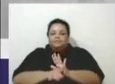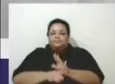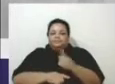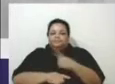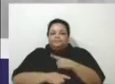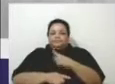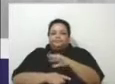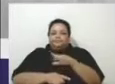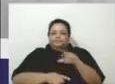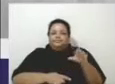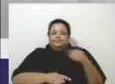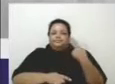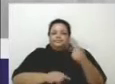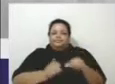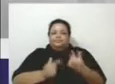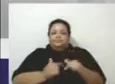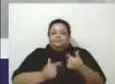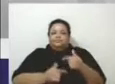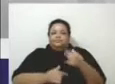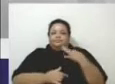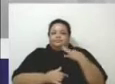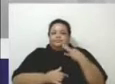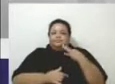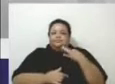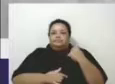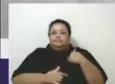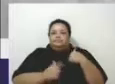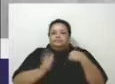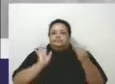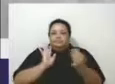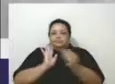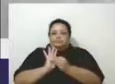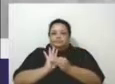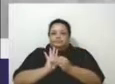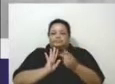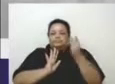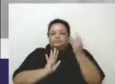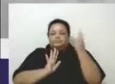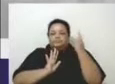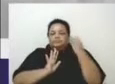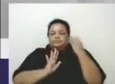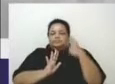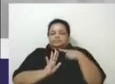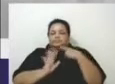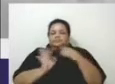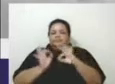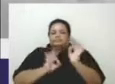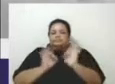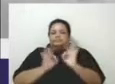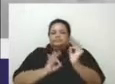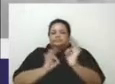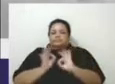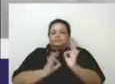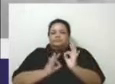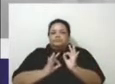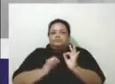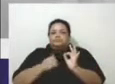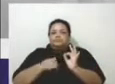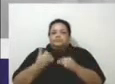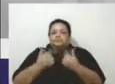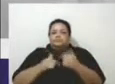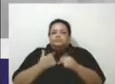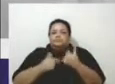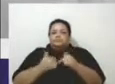vários trabalhos voluntários eu tenho postado isso esses dias e já há algum tempo nós temos o projeto lá que que eu trabalho assim